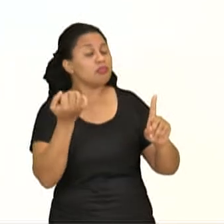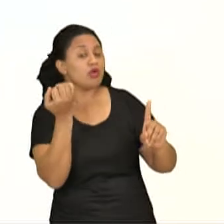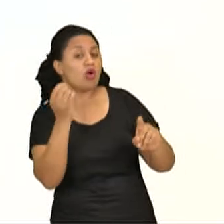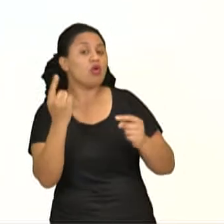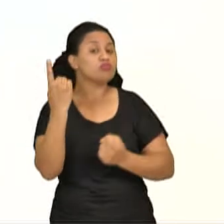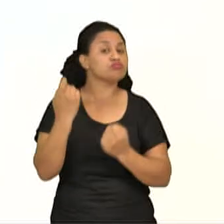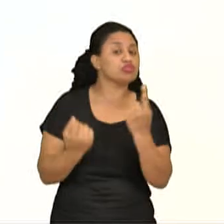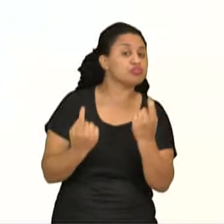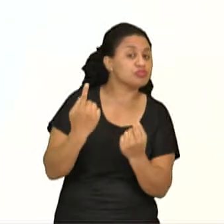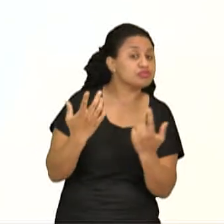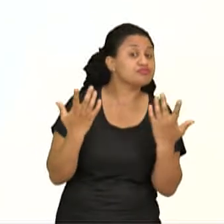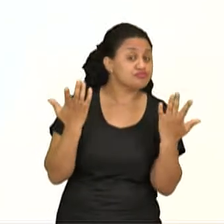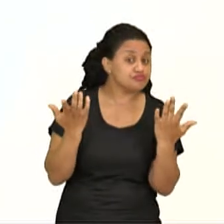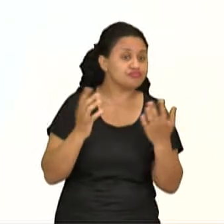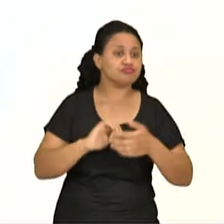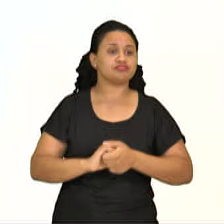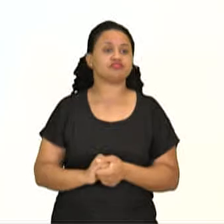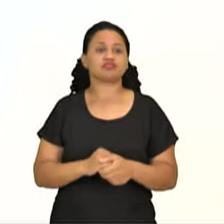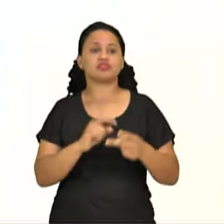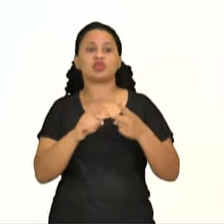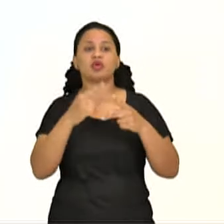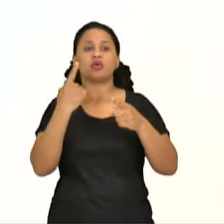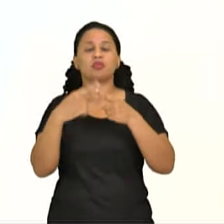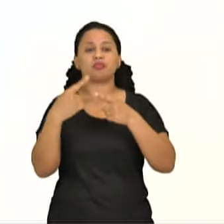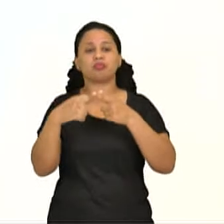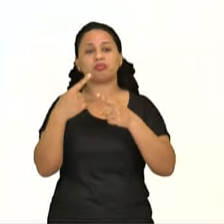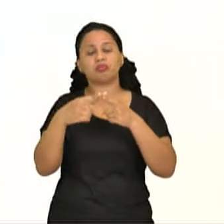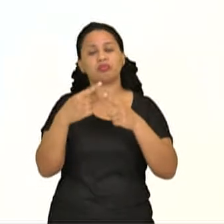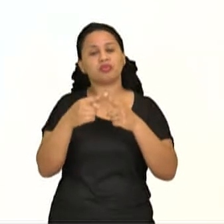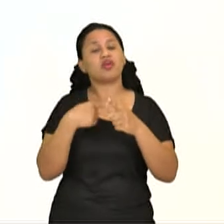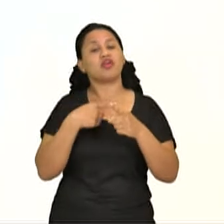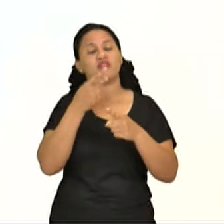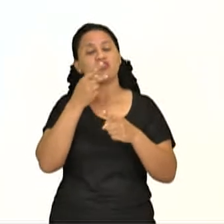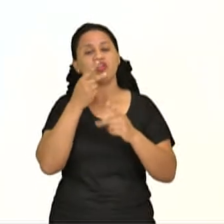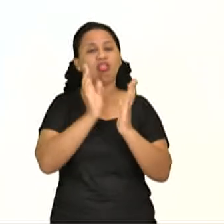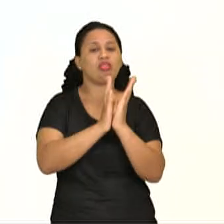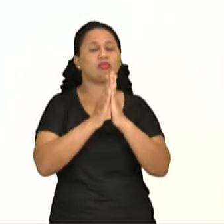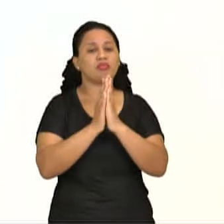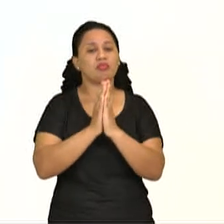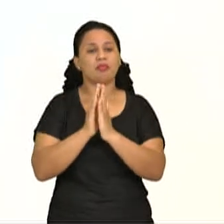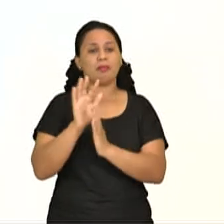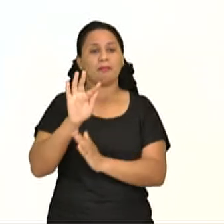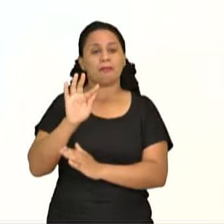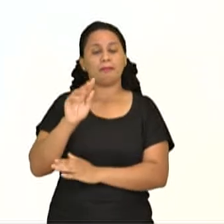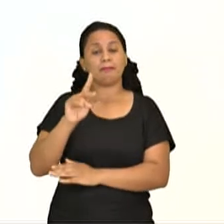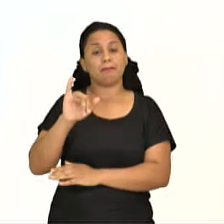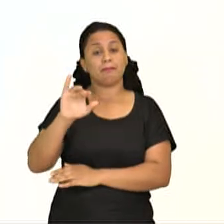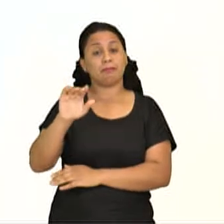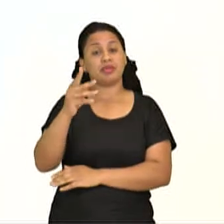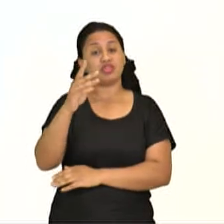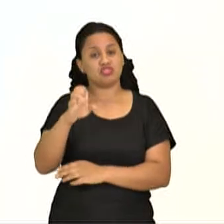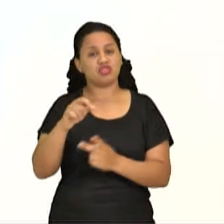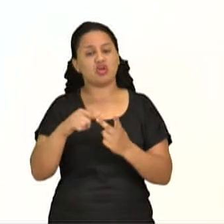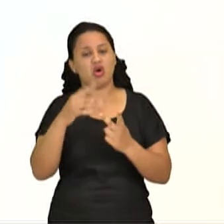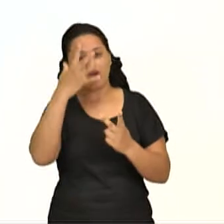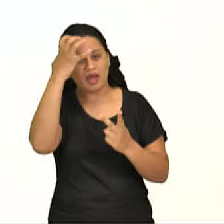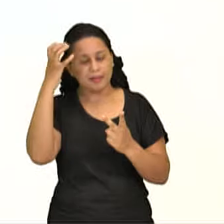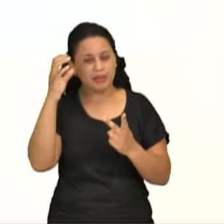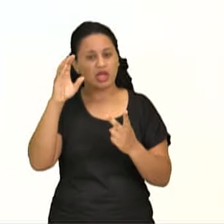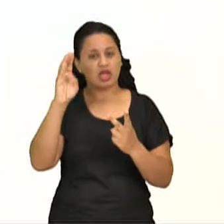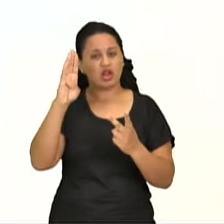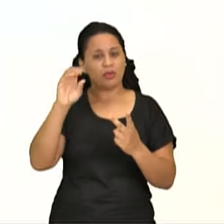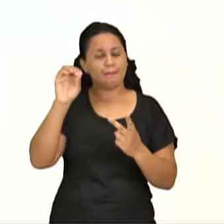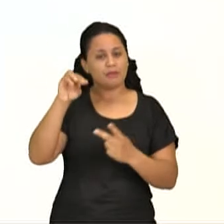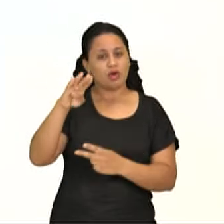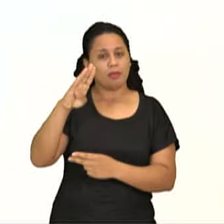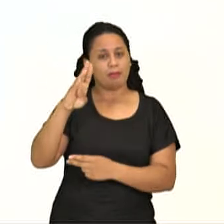aconteciam com frequência? Por que chamavam a personagem de boneca de piche e cabelo de bombril? Qual